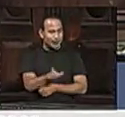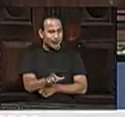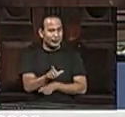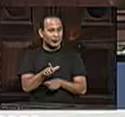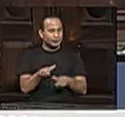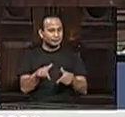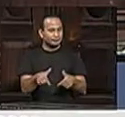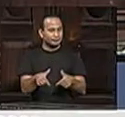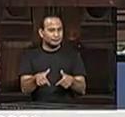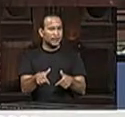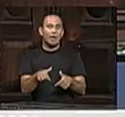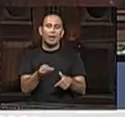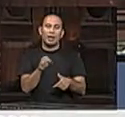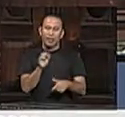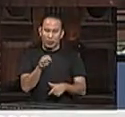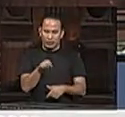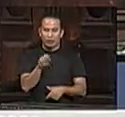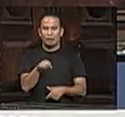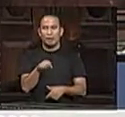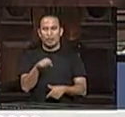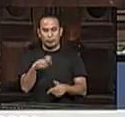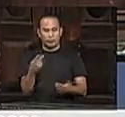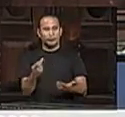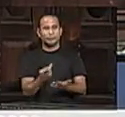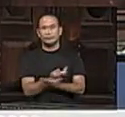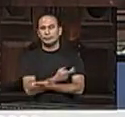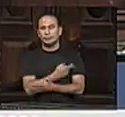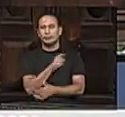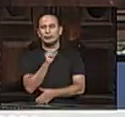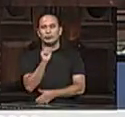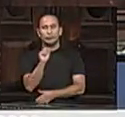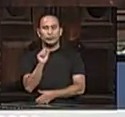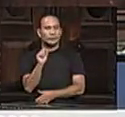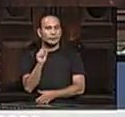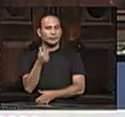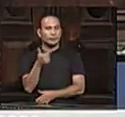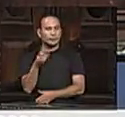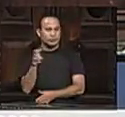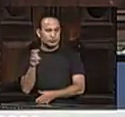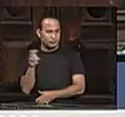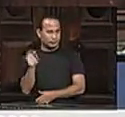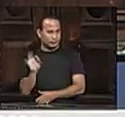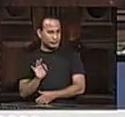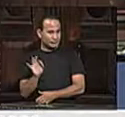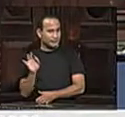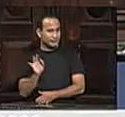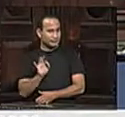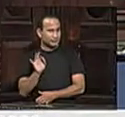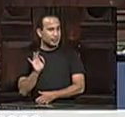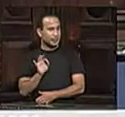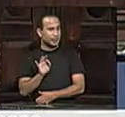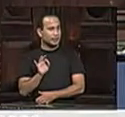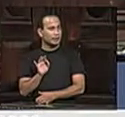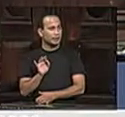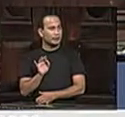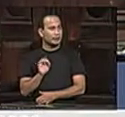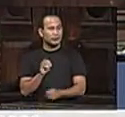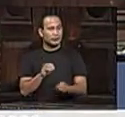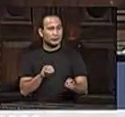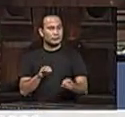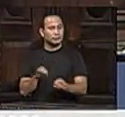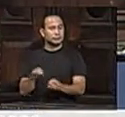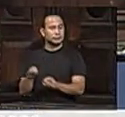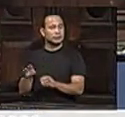executado. Aí sim, cumpre-se os 25%, no caso da educação,